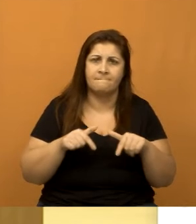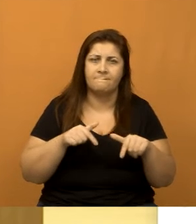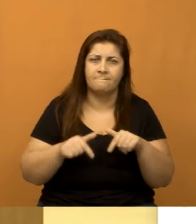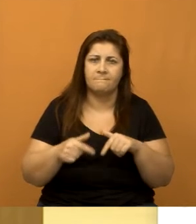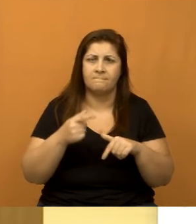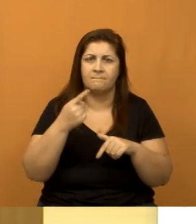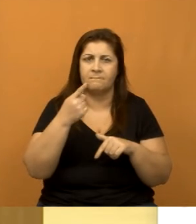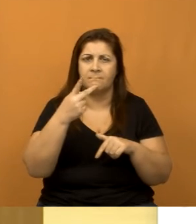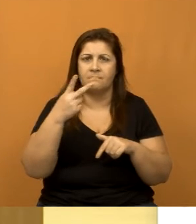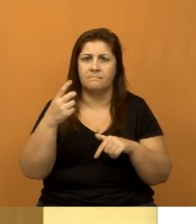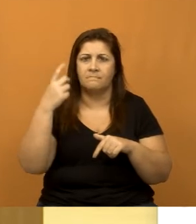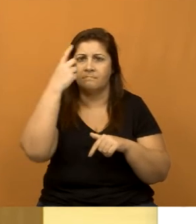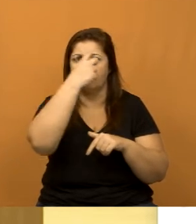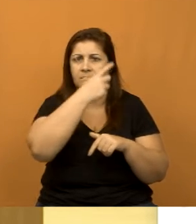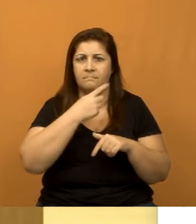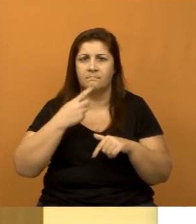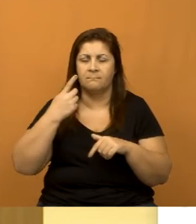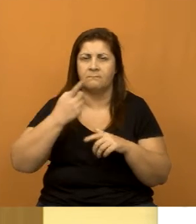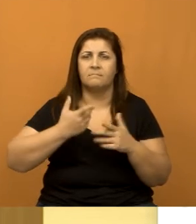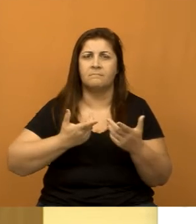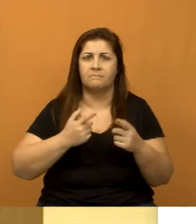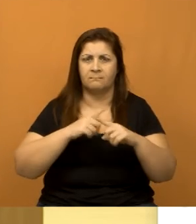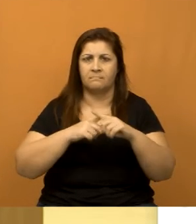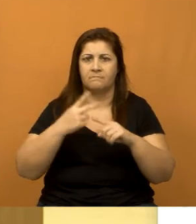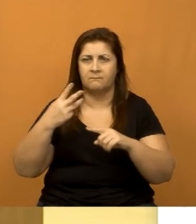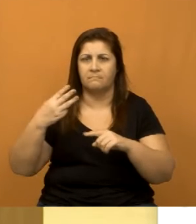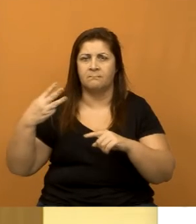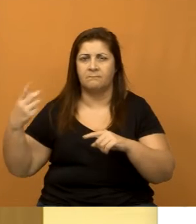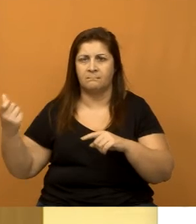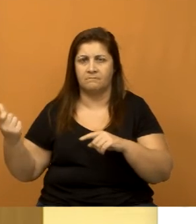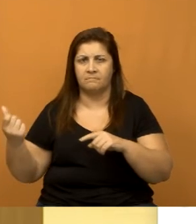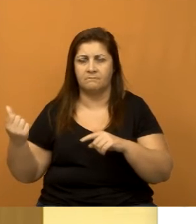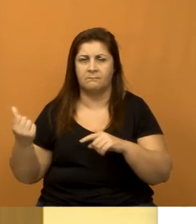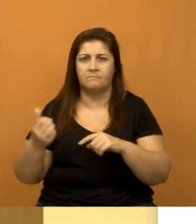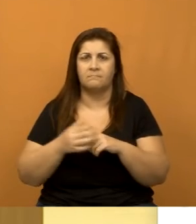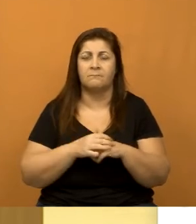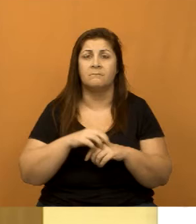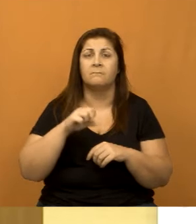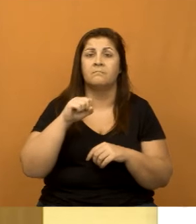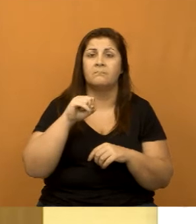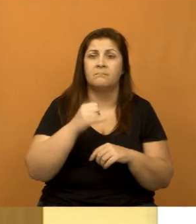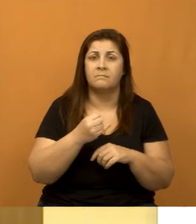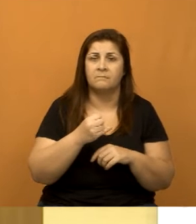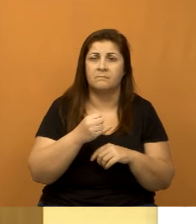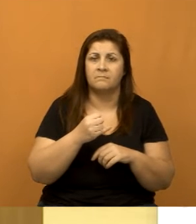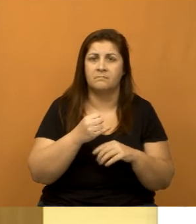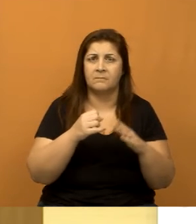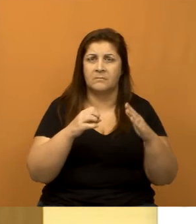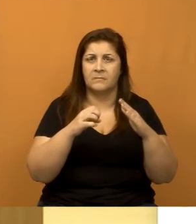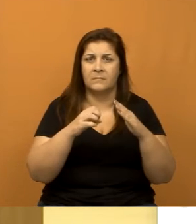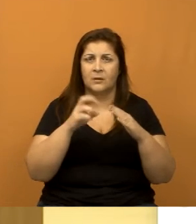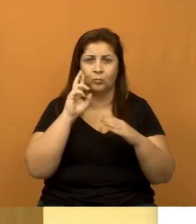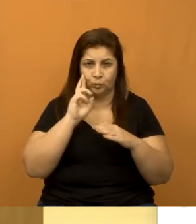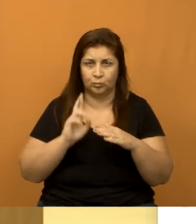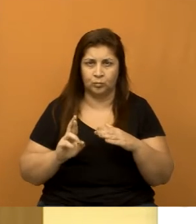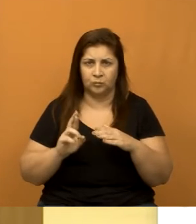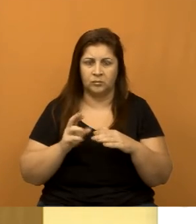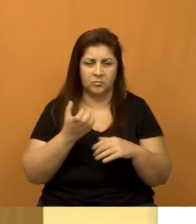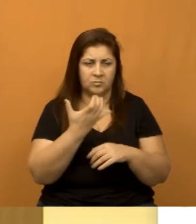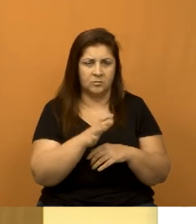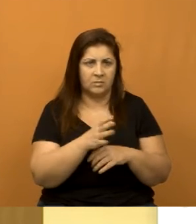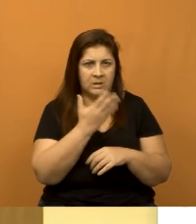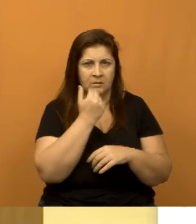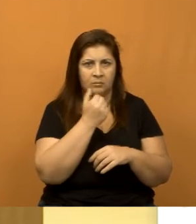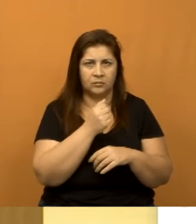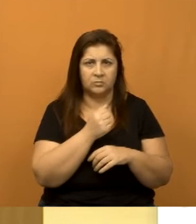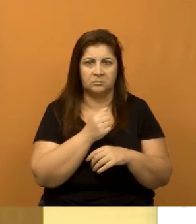12 horas sem parar, no regime 12/36, e se o empregador não quiser dar o intervalo para descanso e refeição,